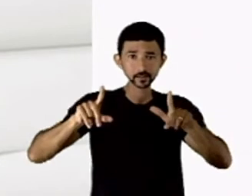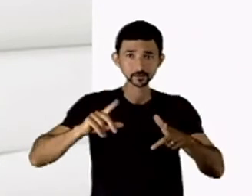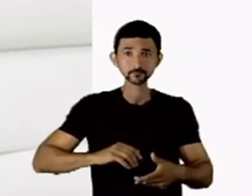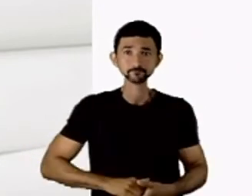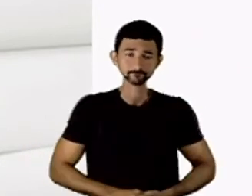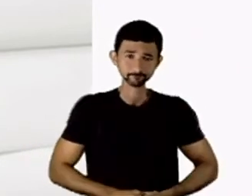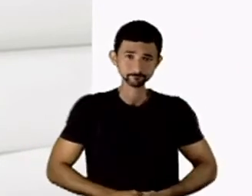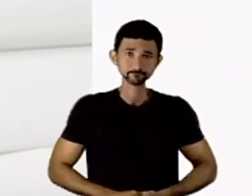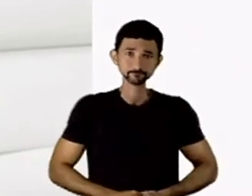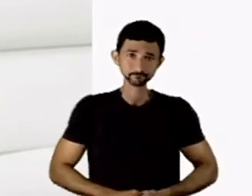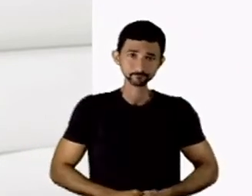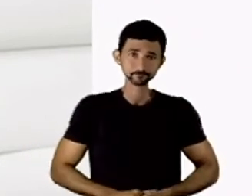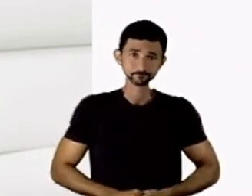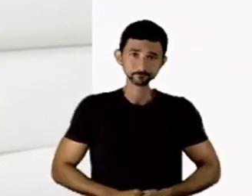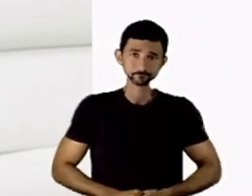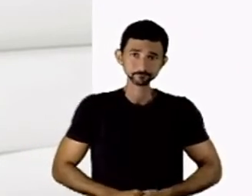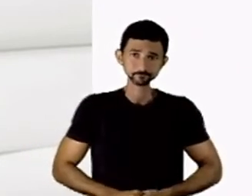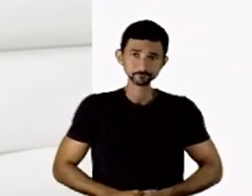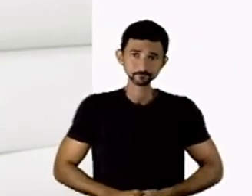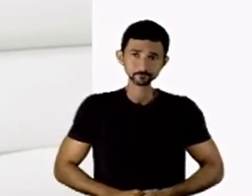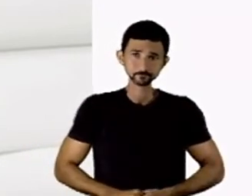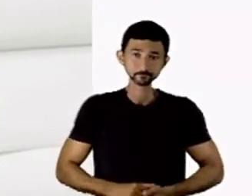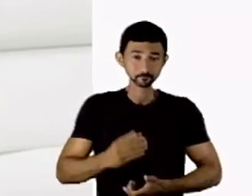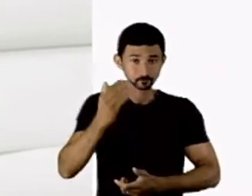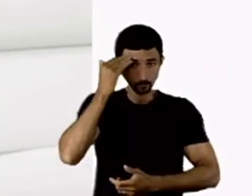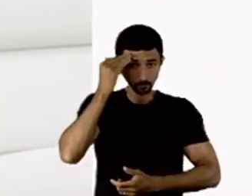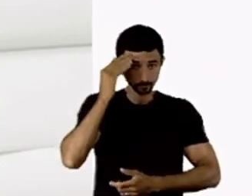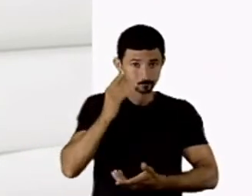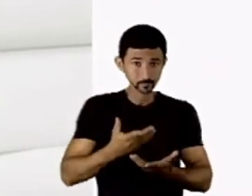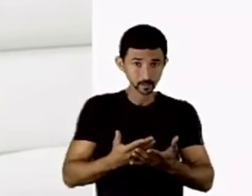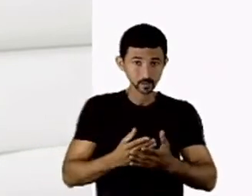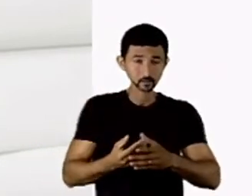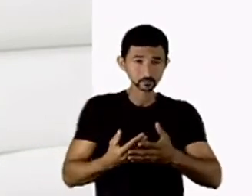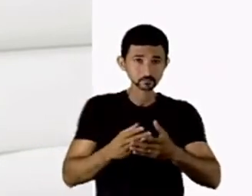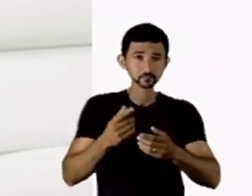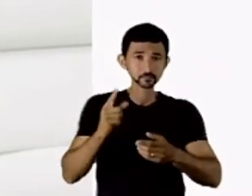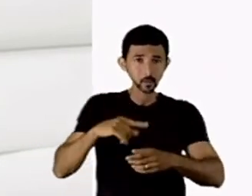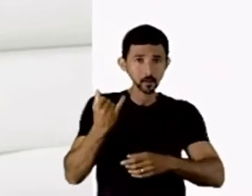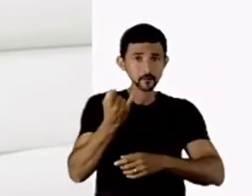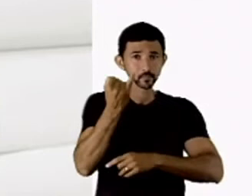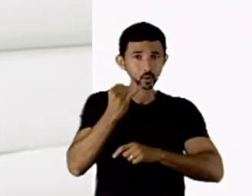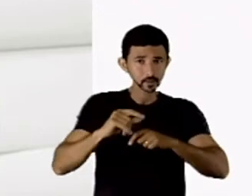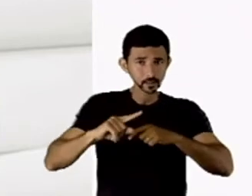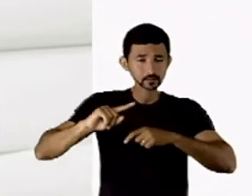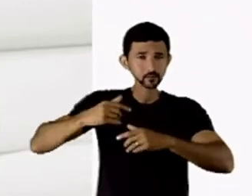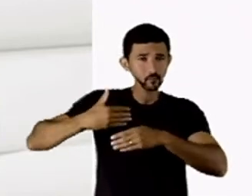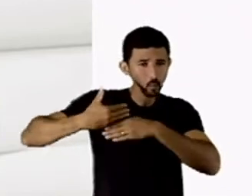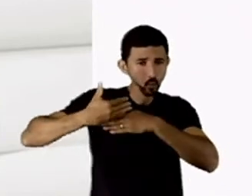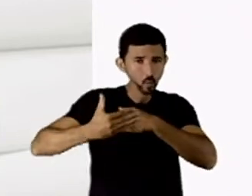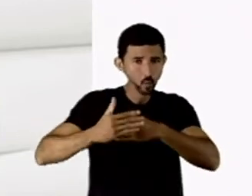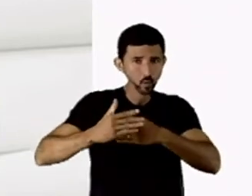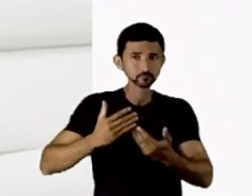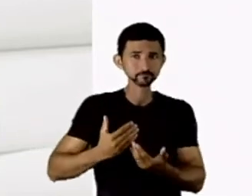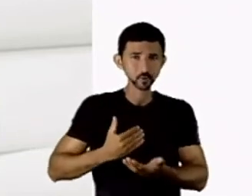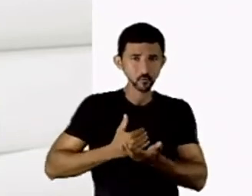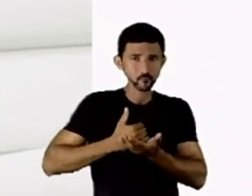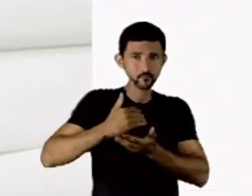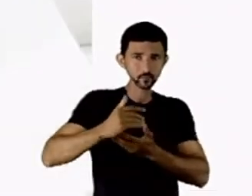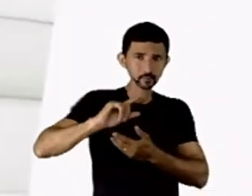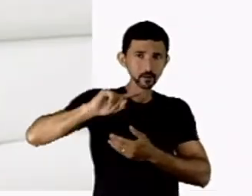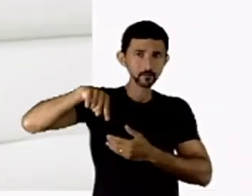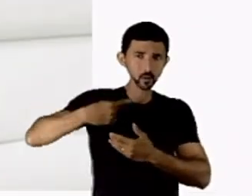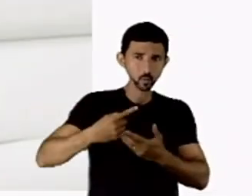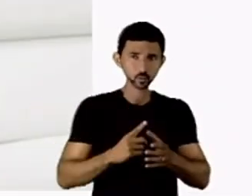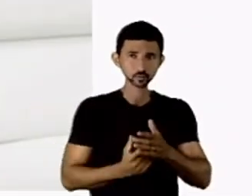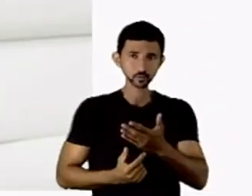diferentes, tá? Guarda isso também com você, porque eu vou avançar agora, eu vou para a